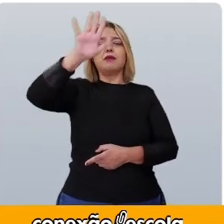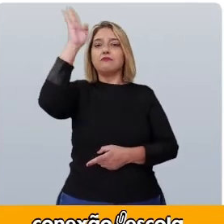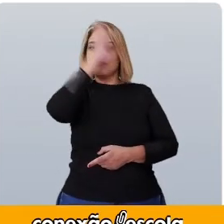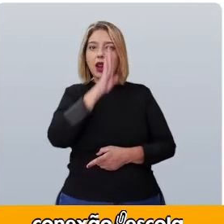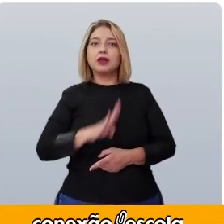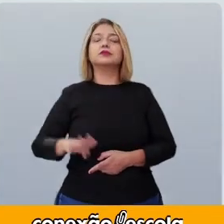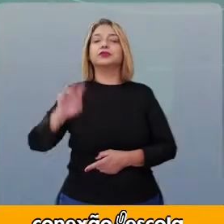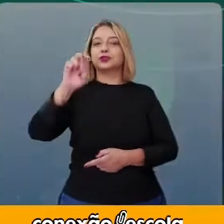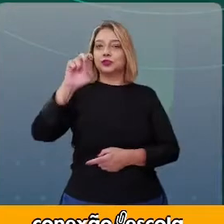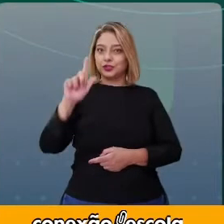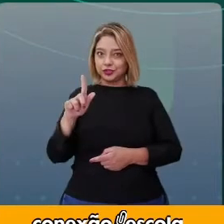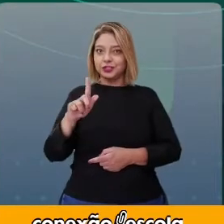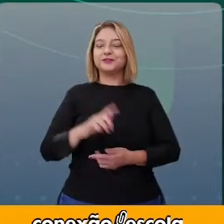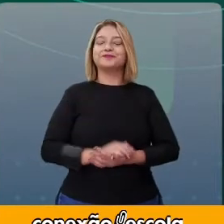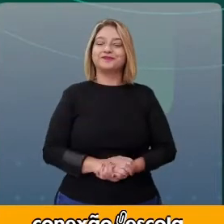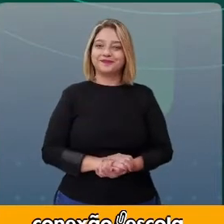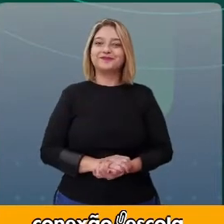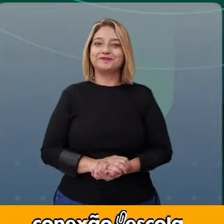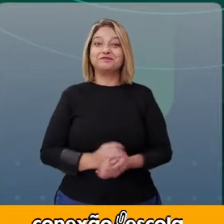só, essa notícia,